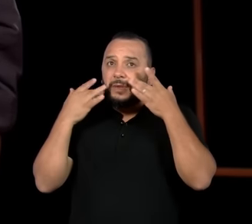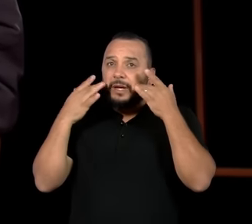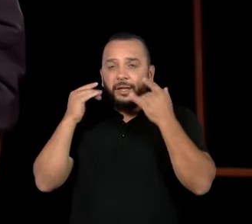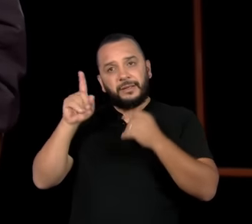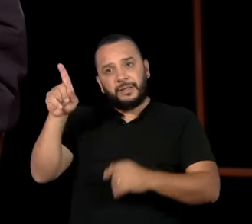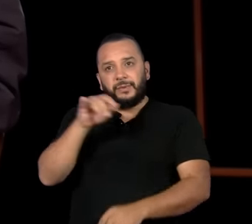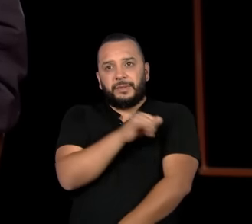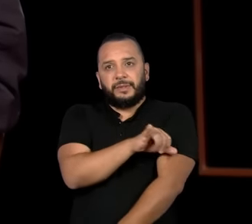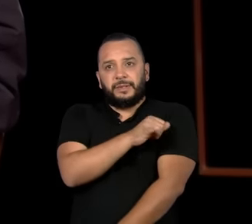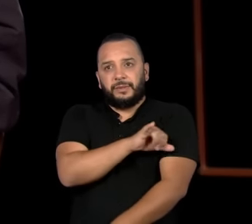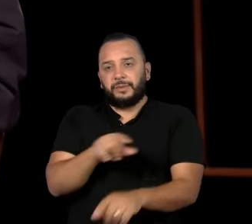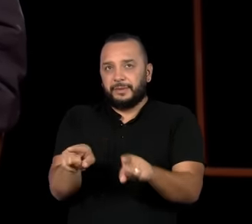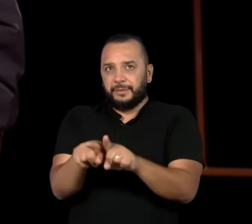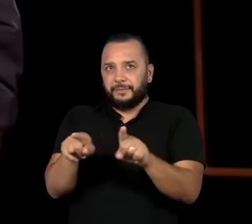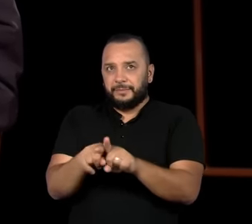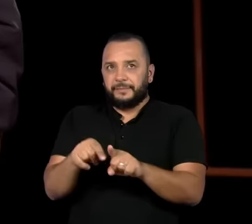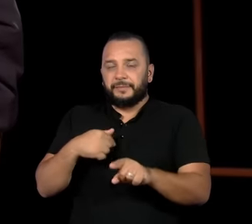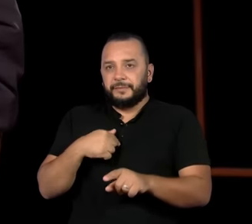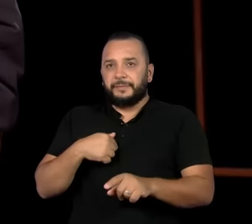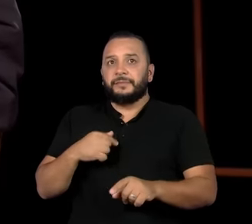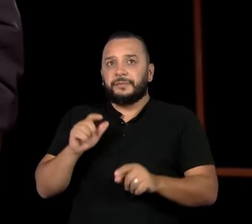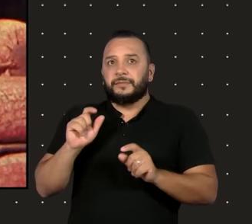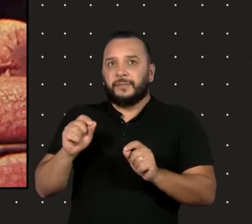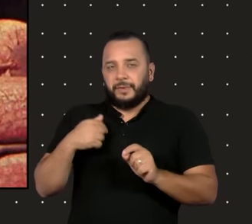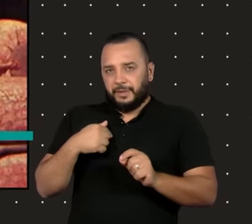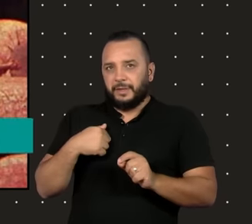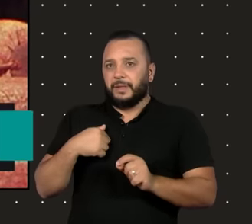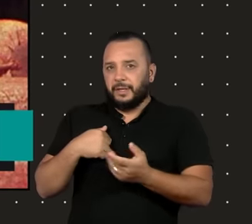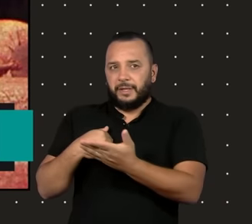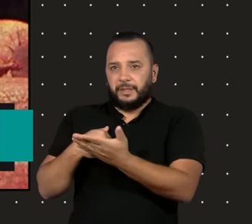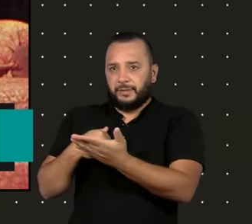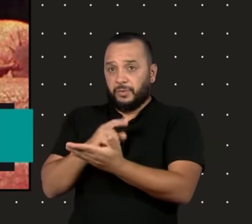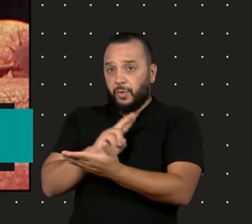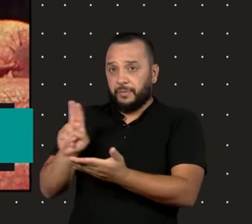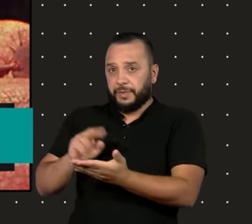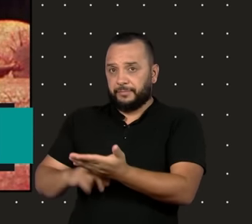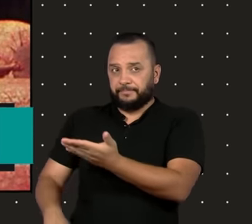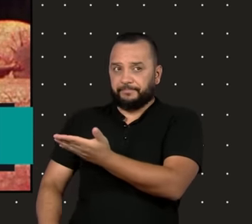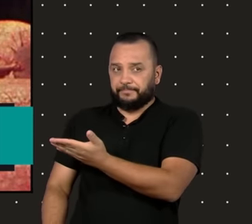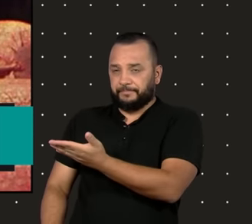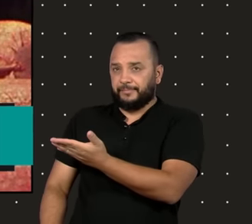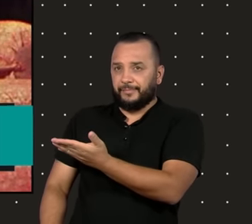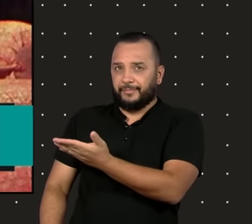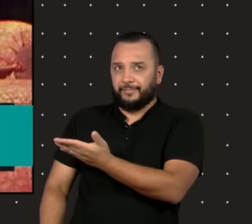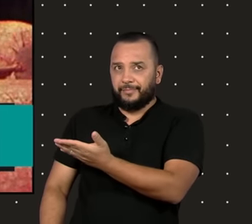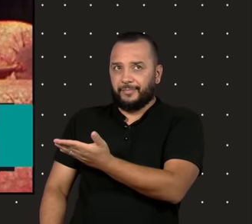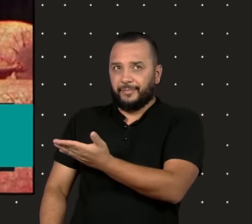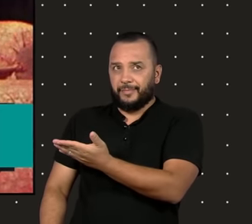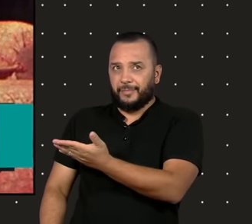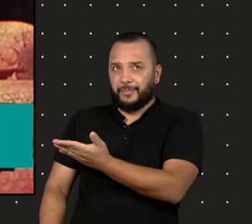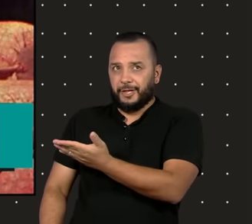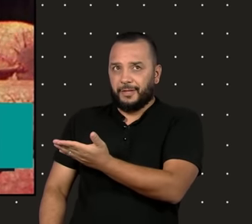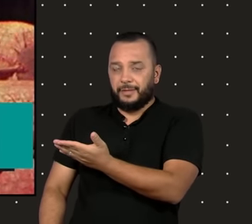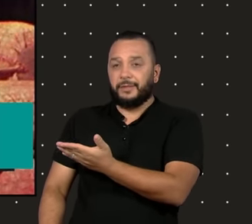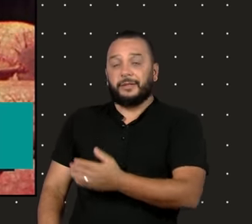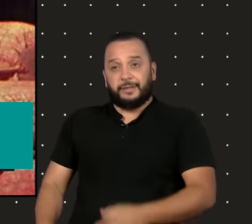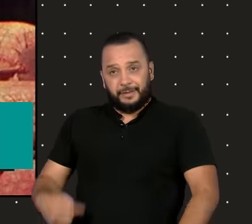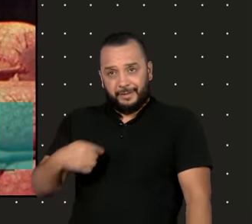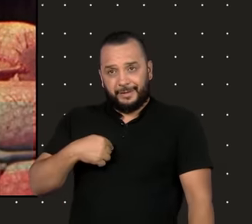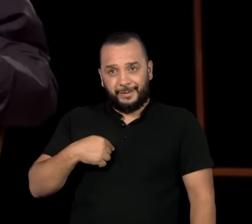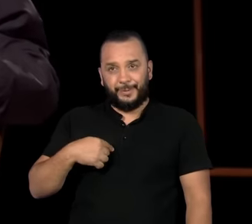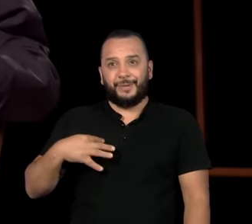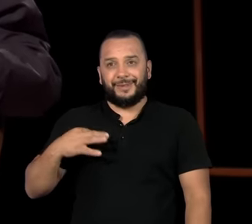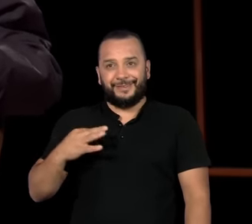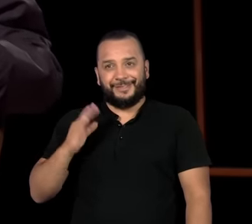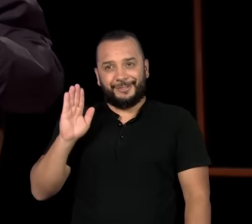Rio também, chamada Sua Excelência, o Candidato. Sua Excelência, o Candidato, onde eu era o